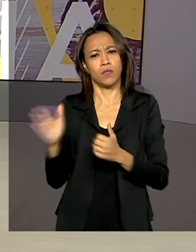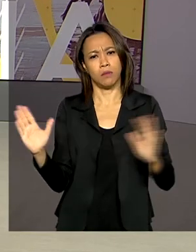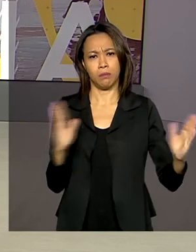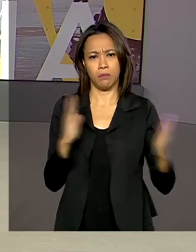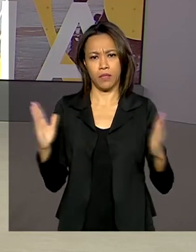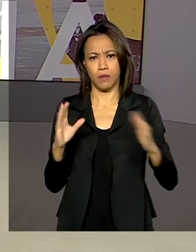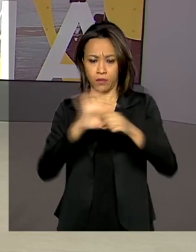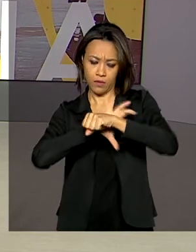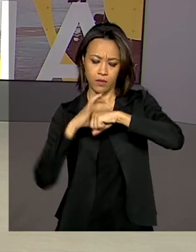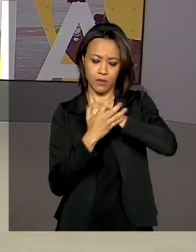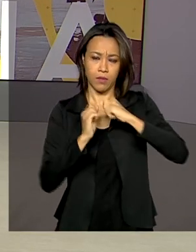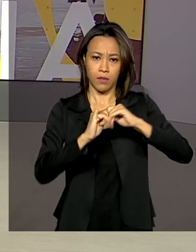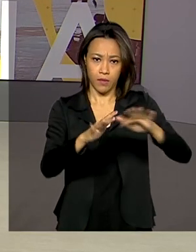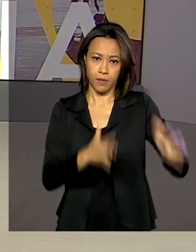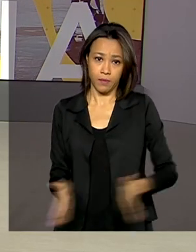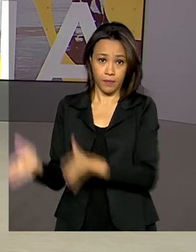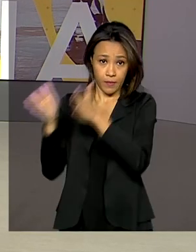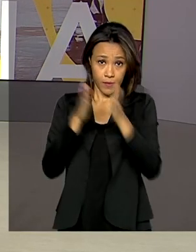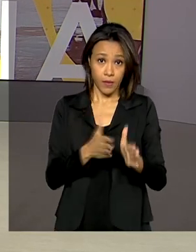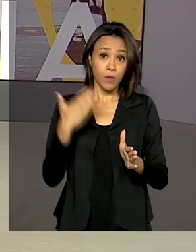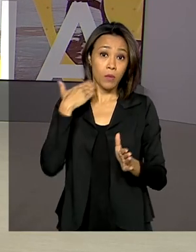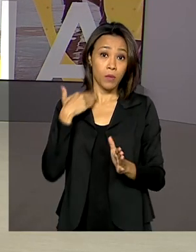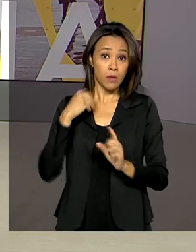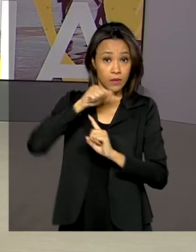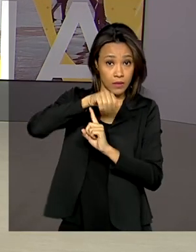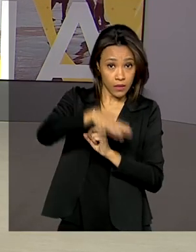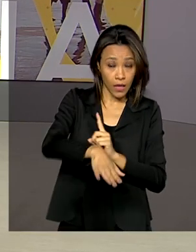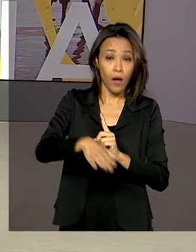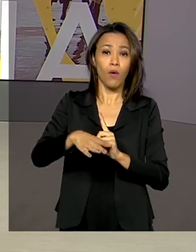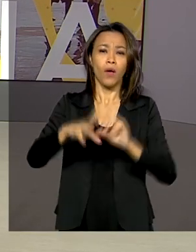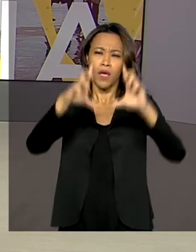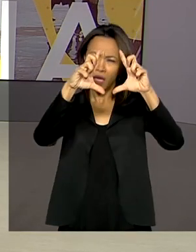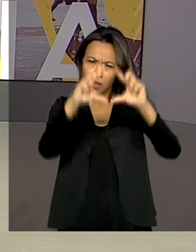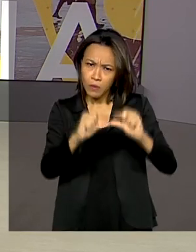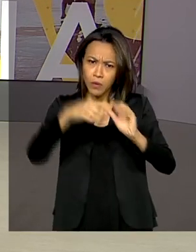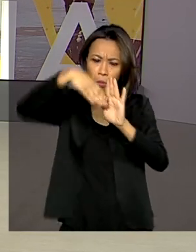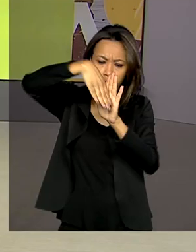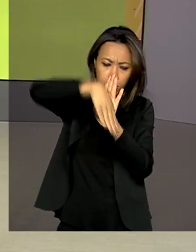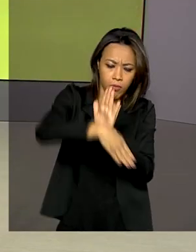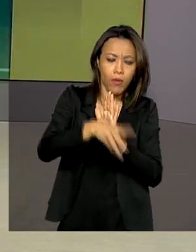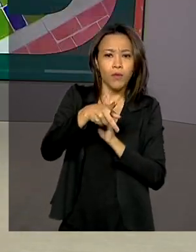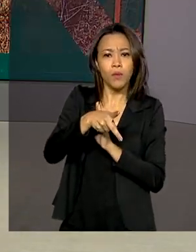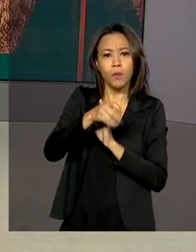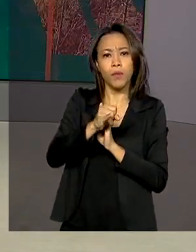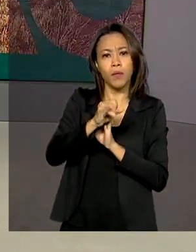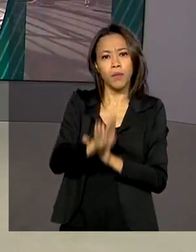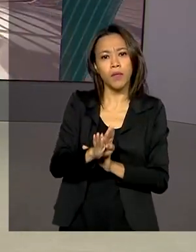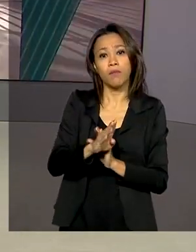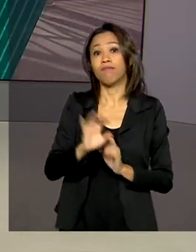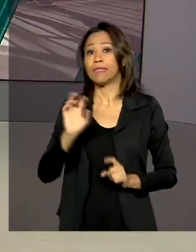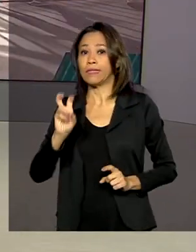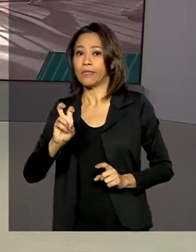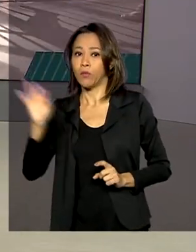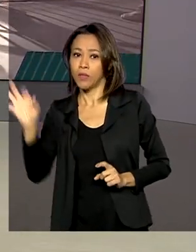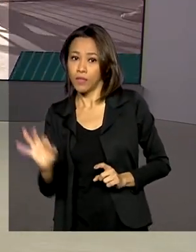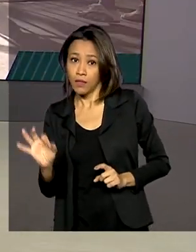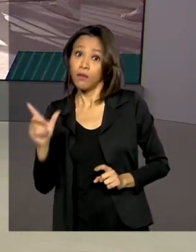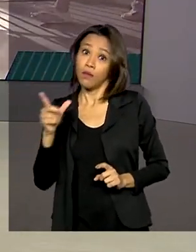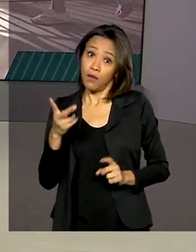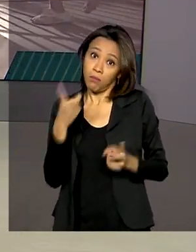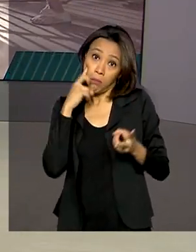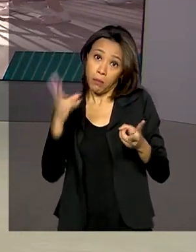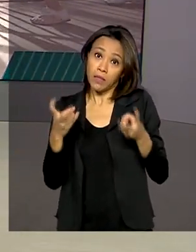O Banco Central reduziu a projeção de queda do PIB este ano para 5% e vê avanço em 2021.